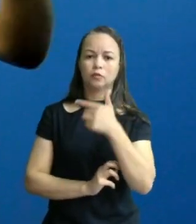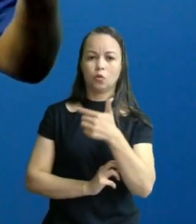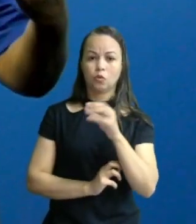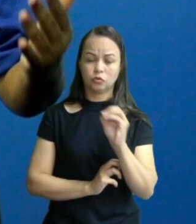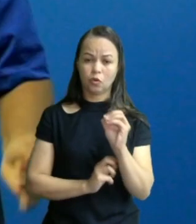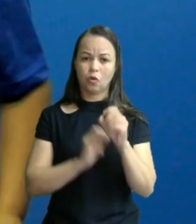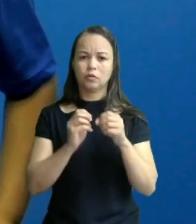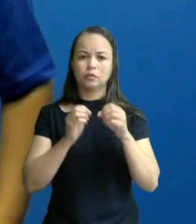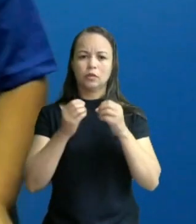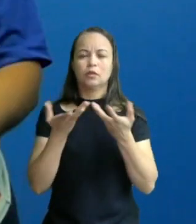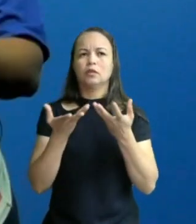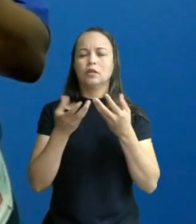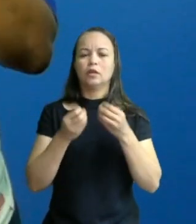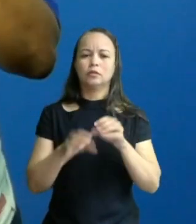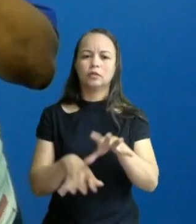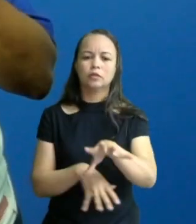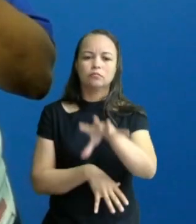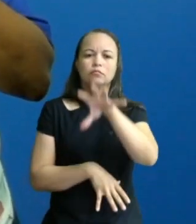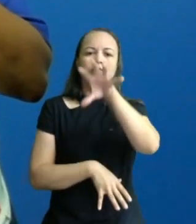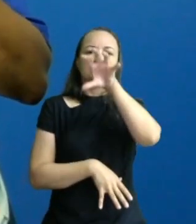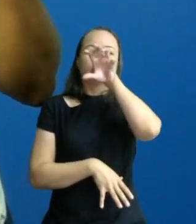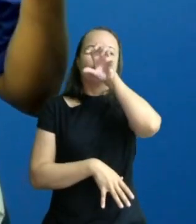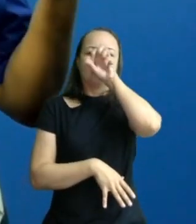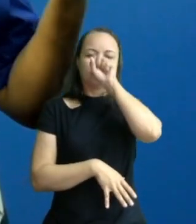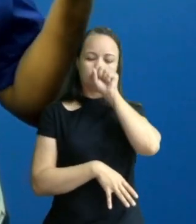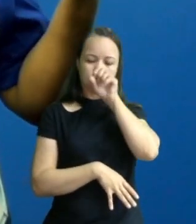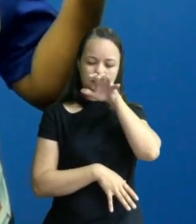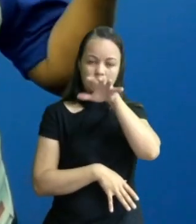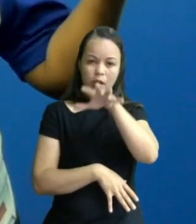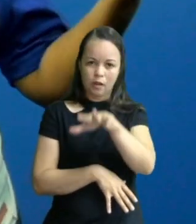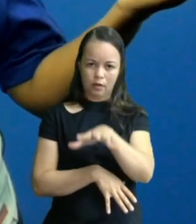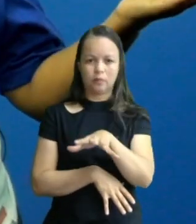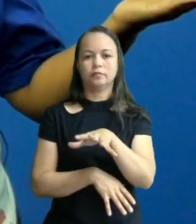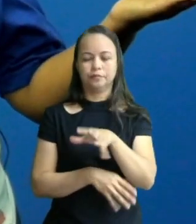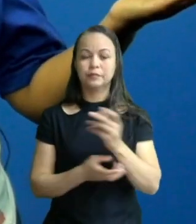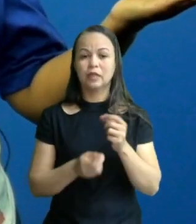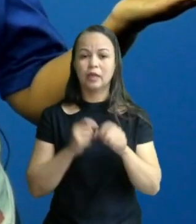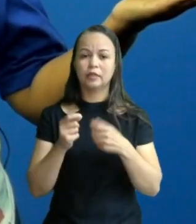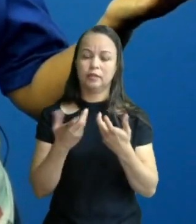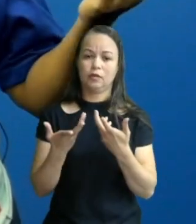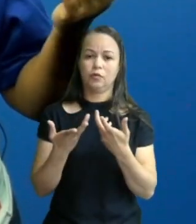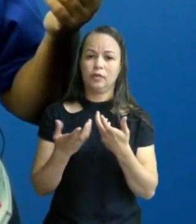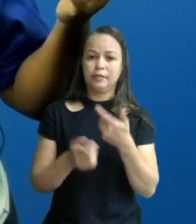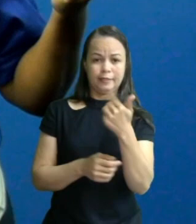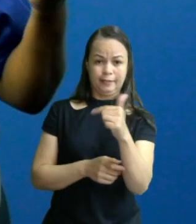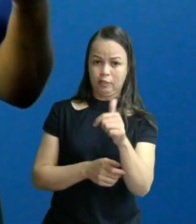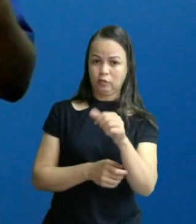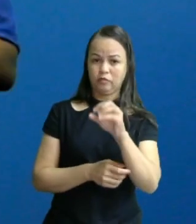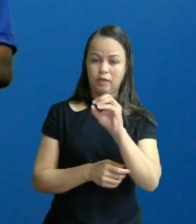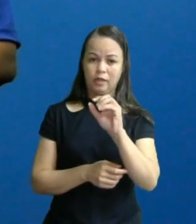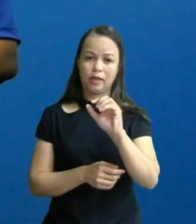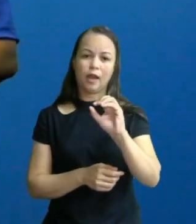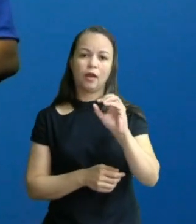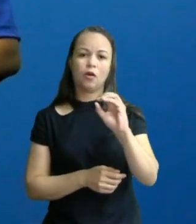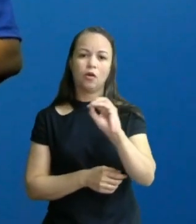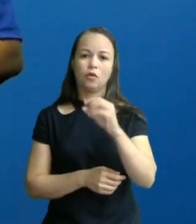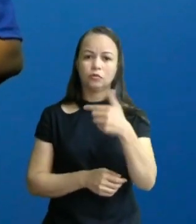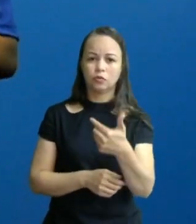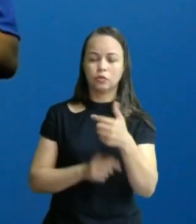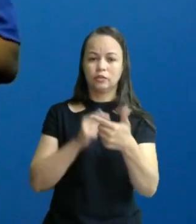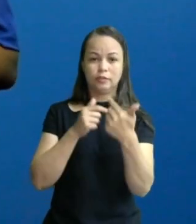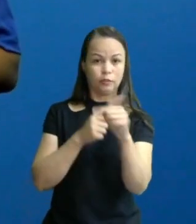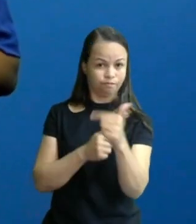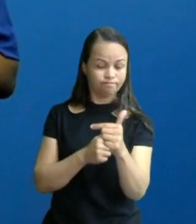fora. E o oxigênio é o que a gente respira. Sem oxigênio, os seres vivos morrem. E como a água tem,